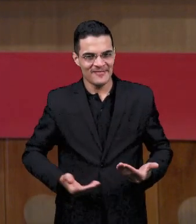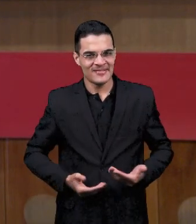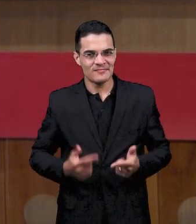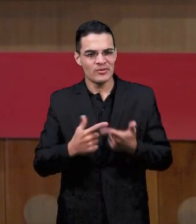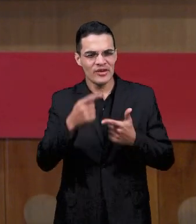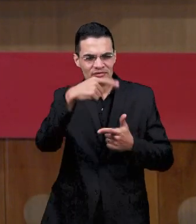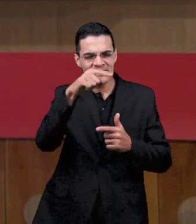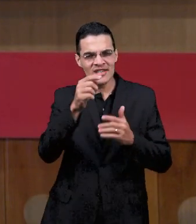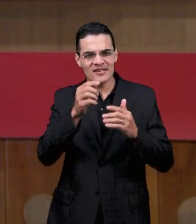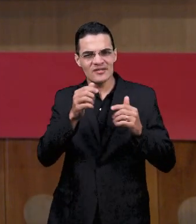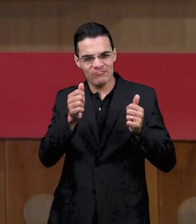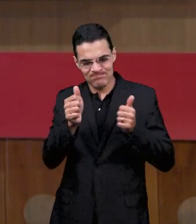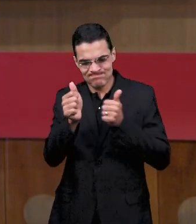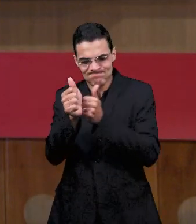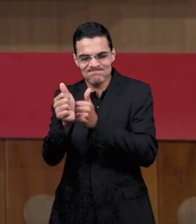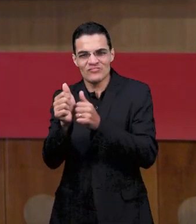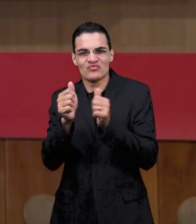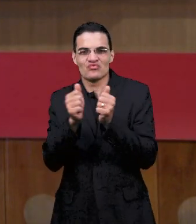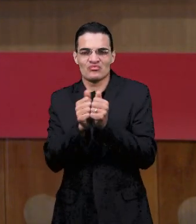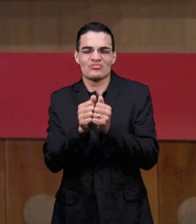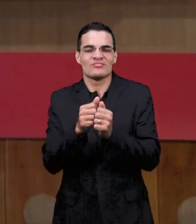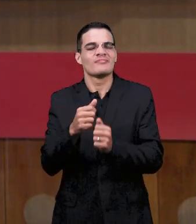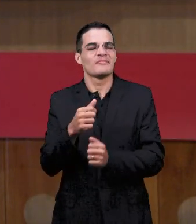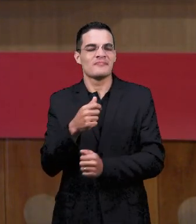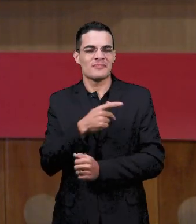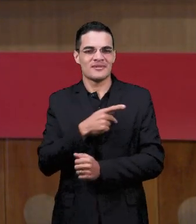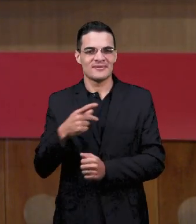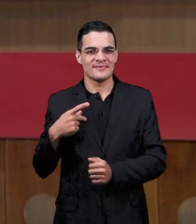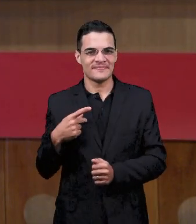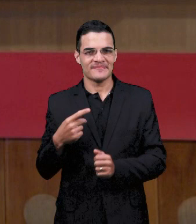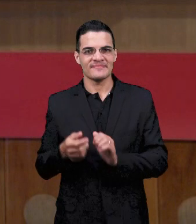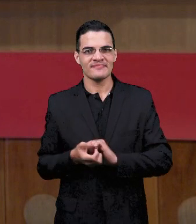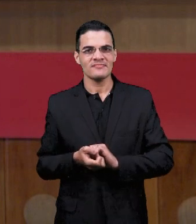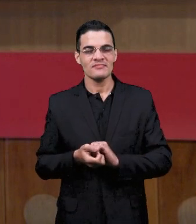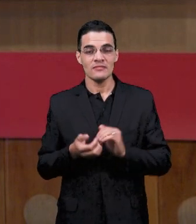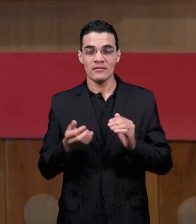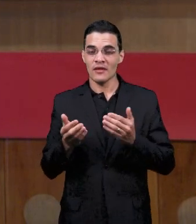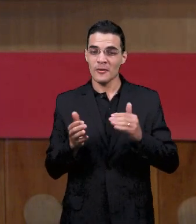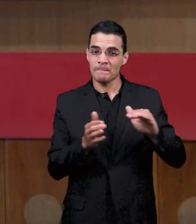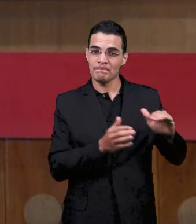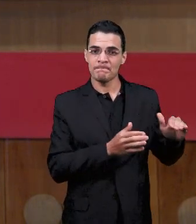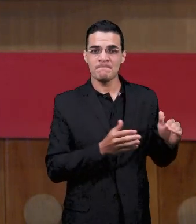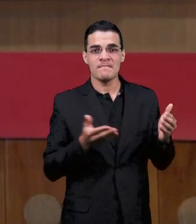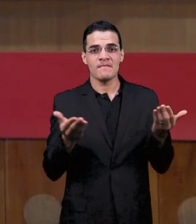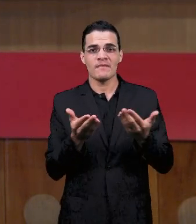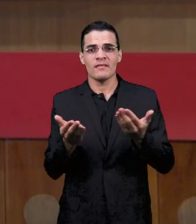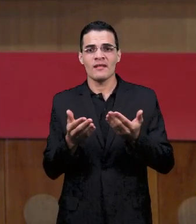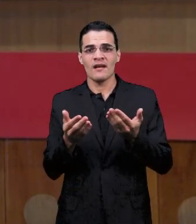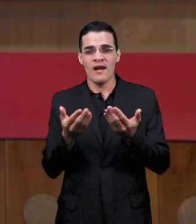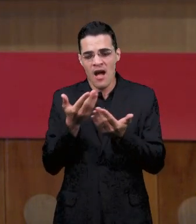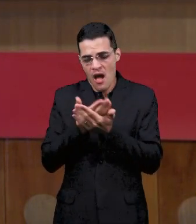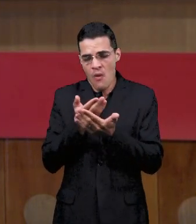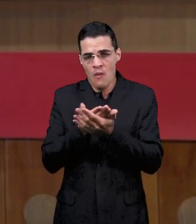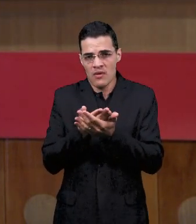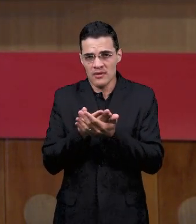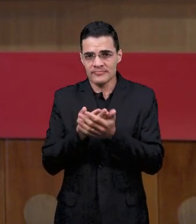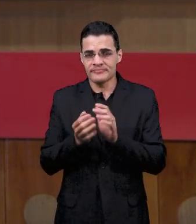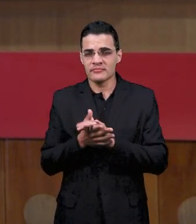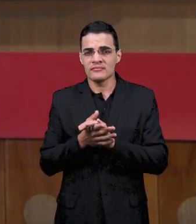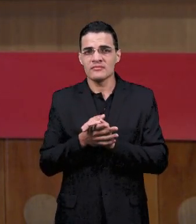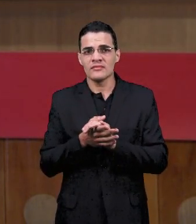de pontuar que a nossa aula aqui de encerramento é sobre o tempo do breve.